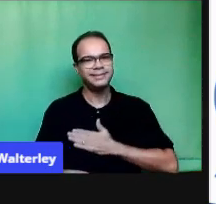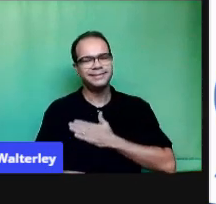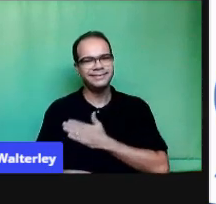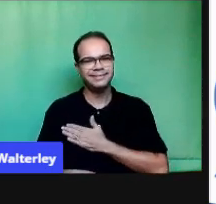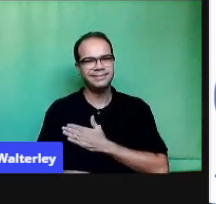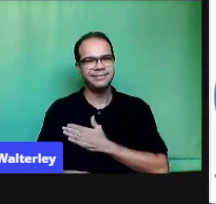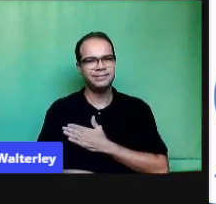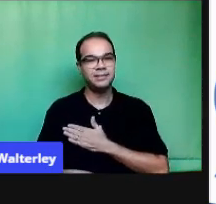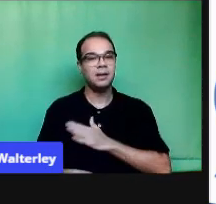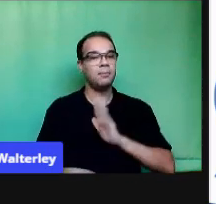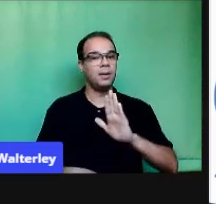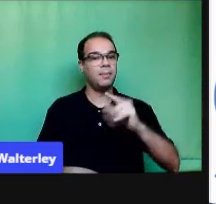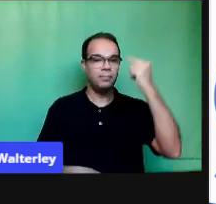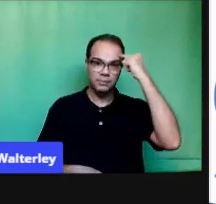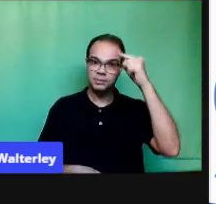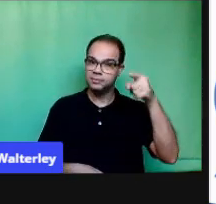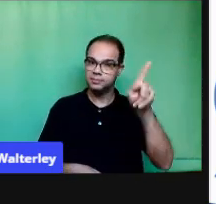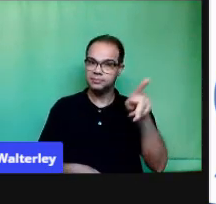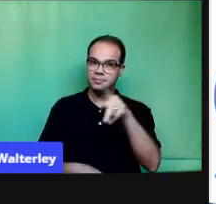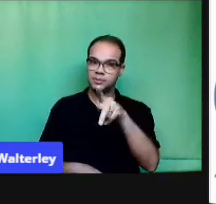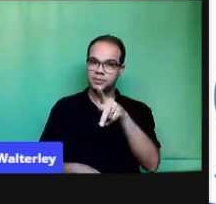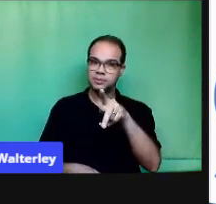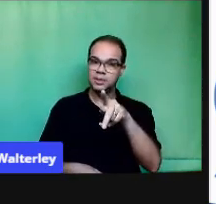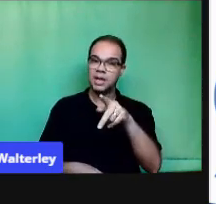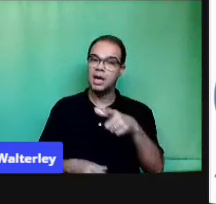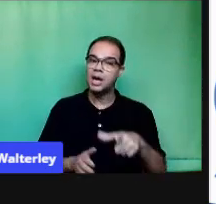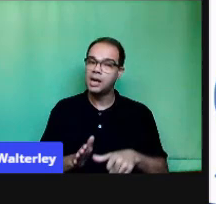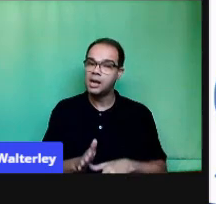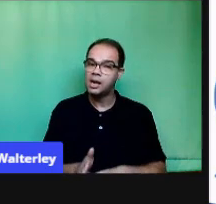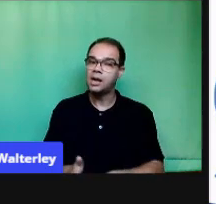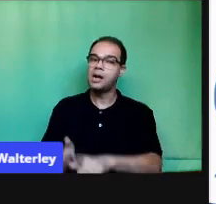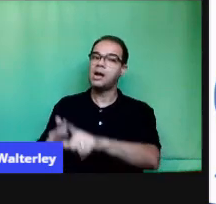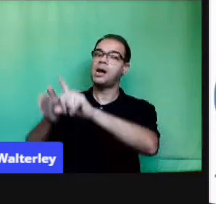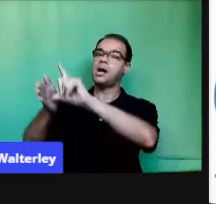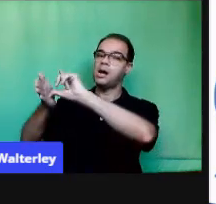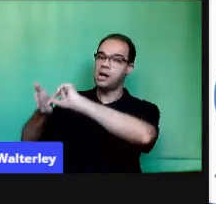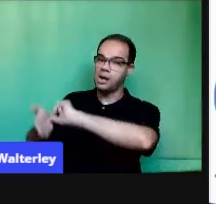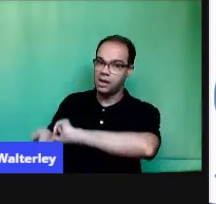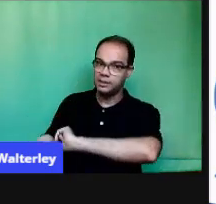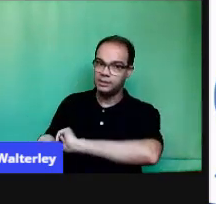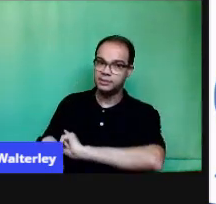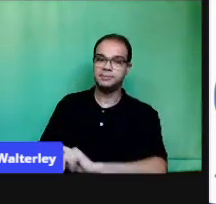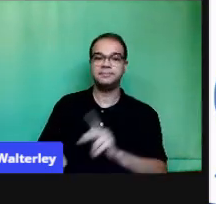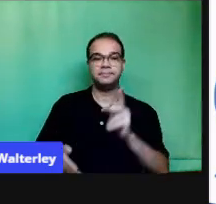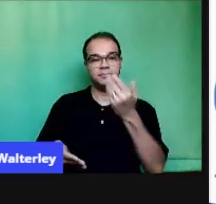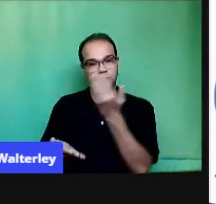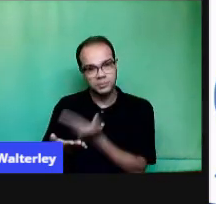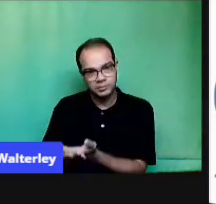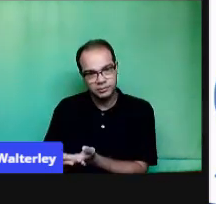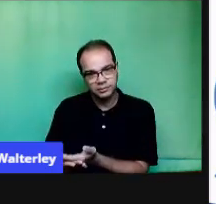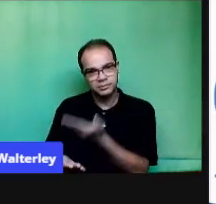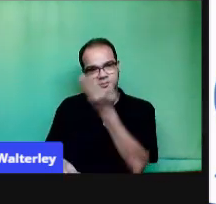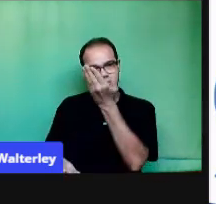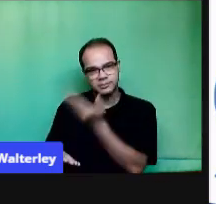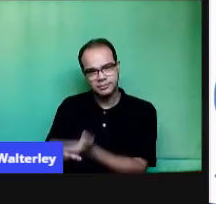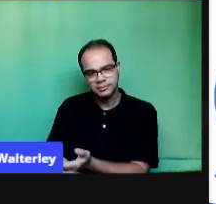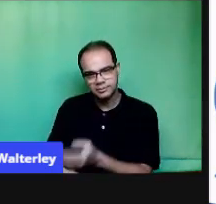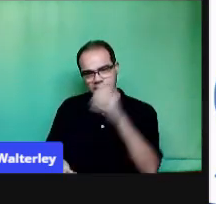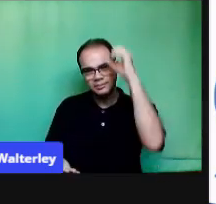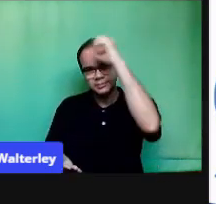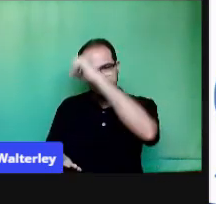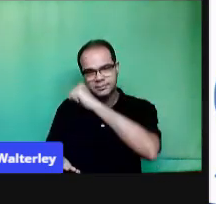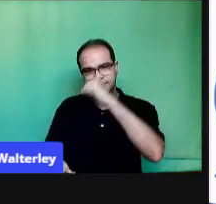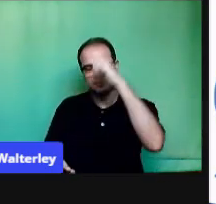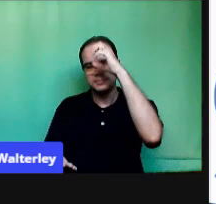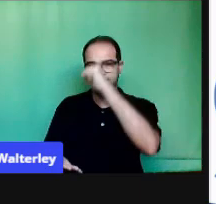antes de nós fazermos uma metodologia ativa, o professor ele precisa estudar bastante sobre o assunto. Principalmente, né, se são